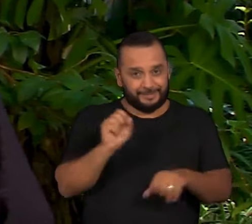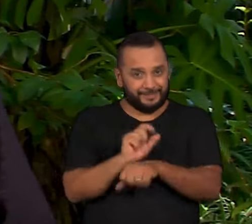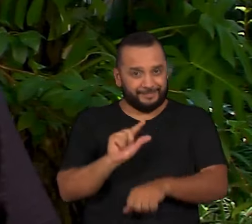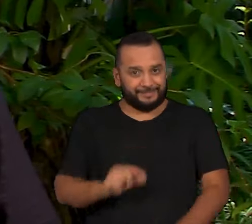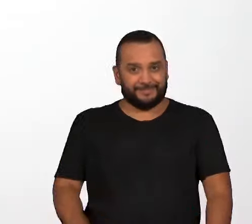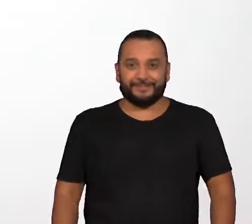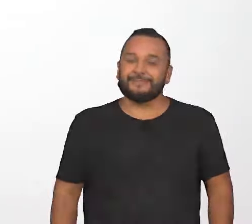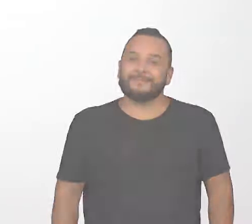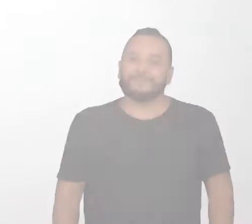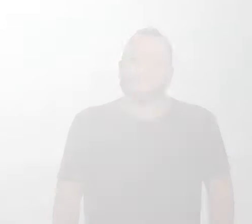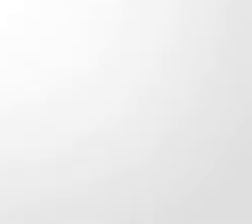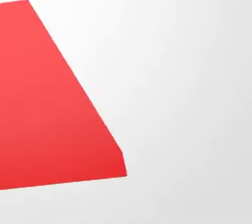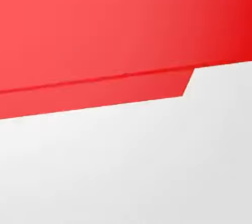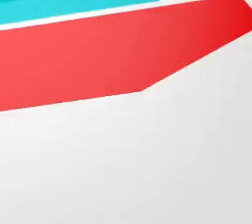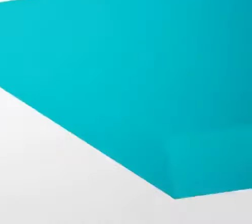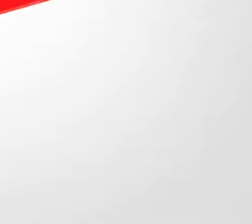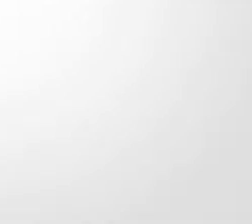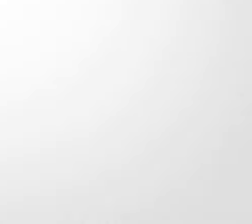volta.